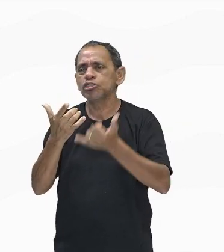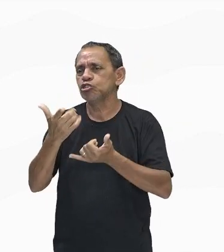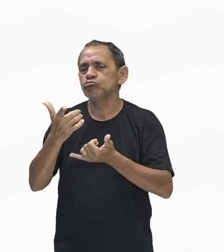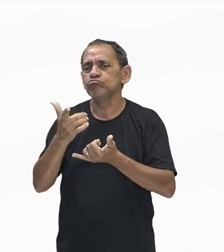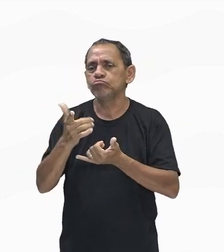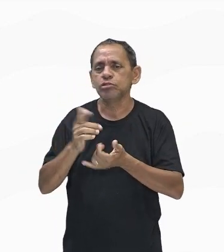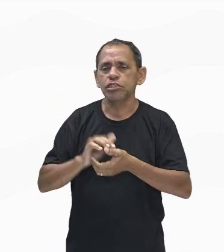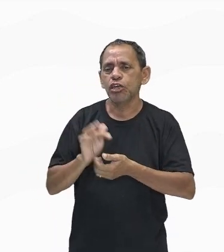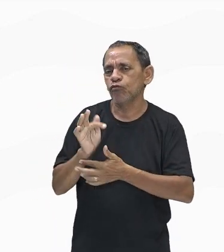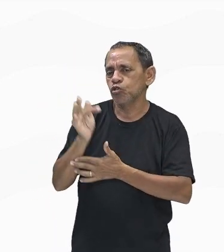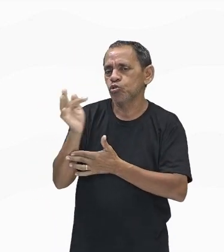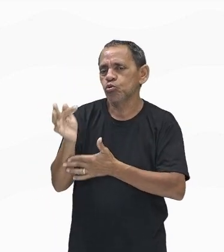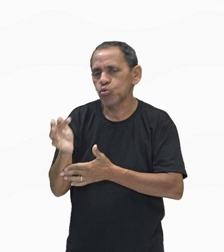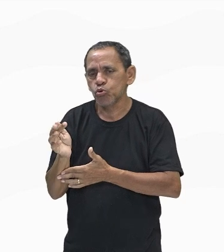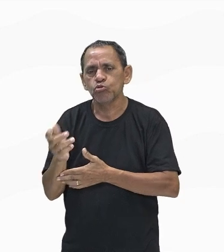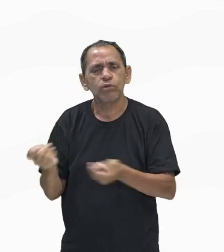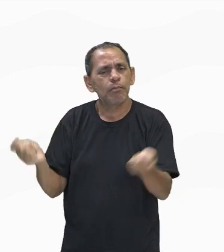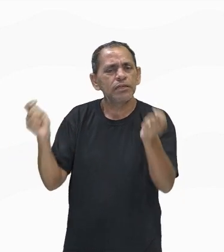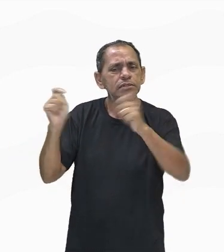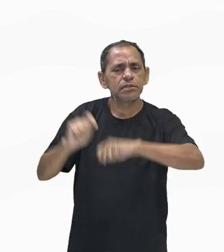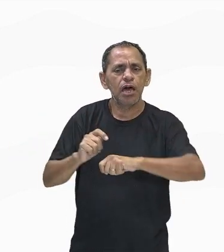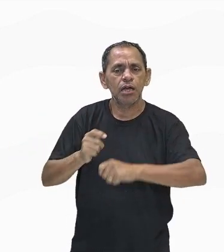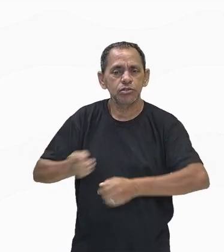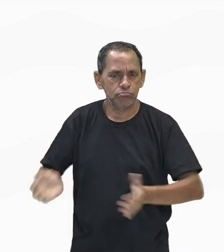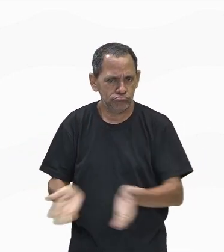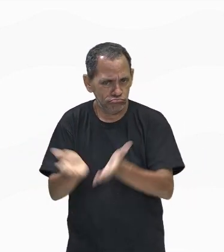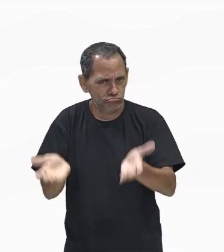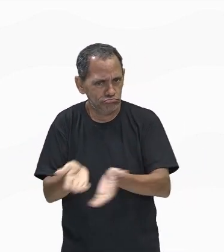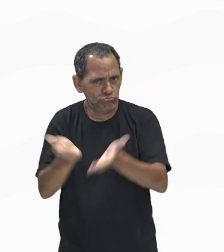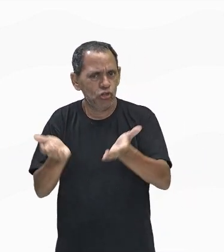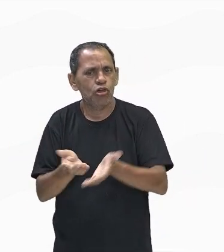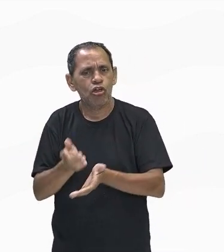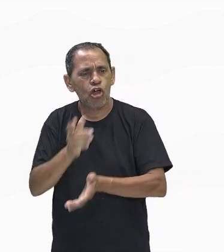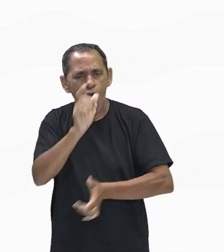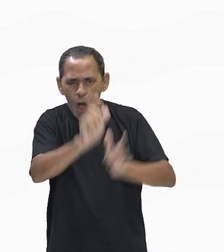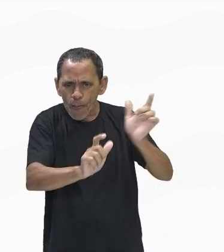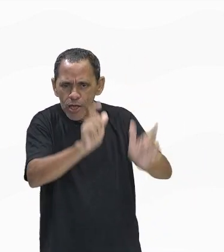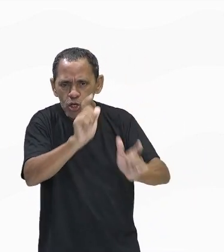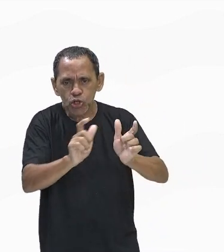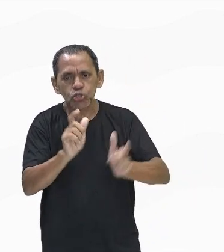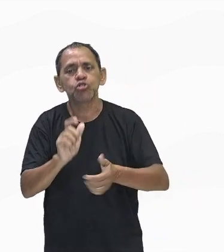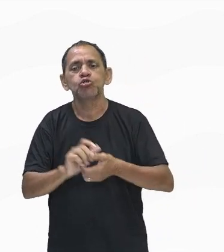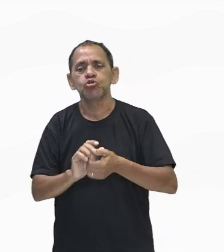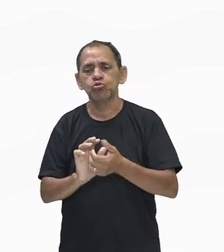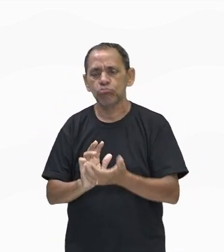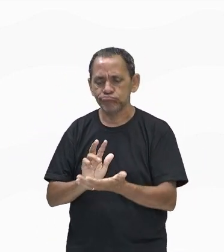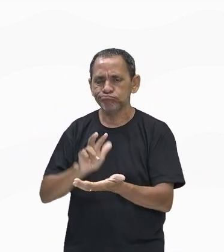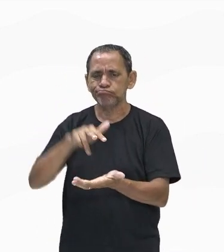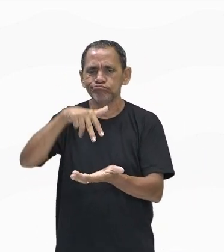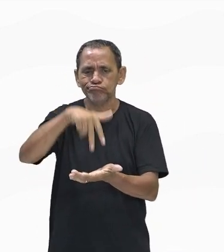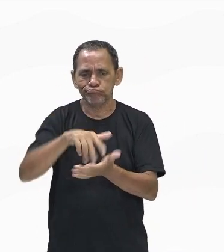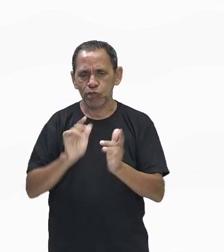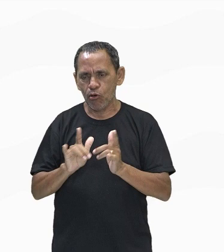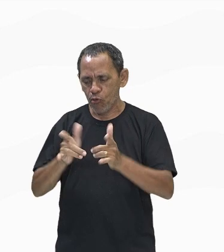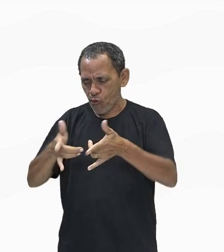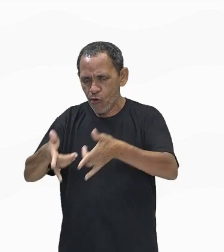com capacidade de motivar alguém a sair da cama. Então, até mesmo você que